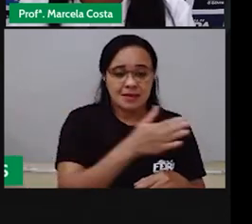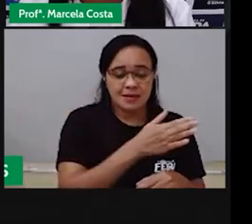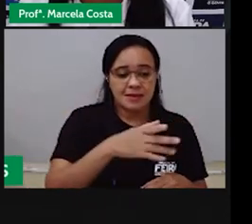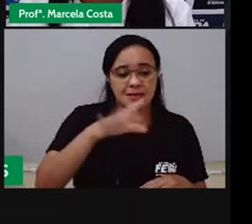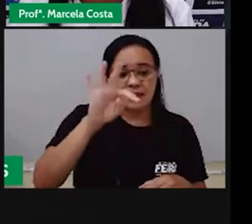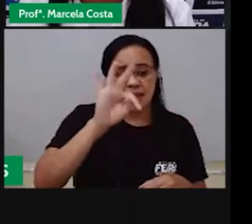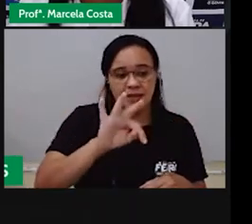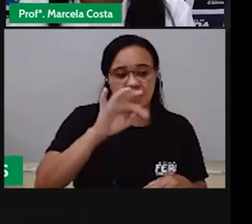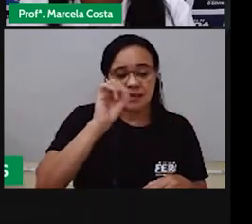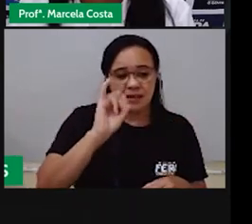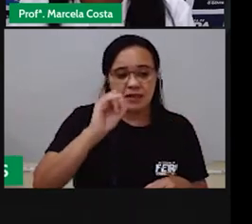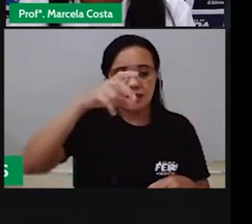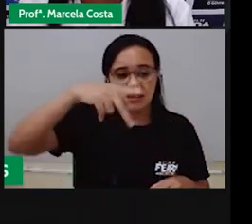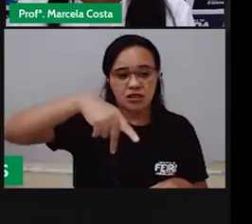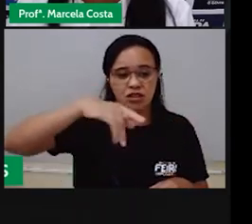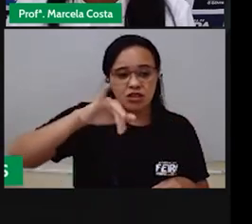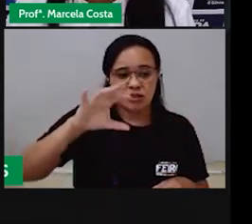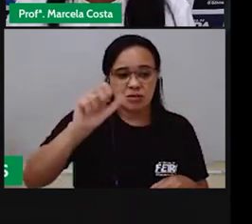Nordeste.